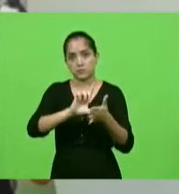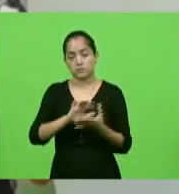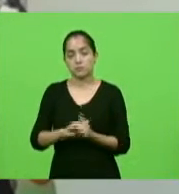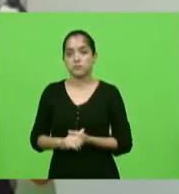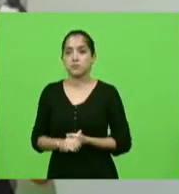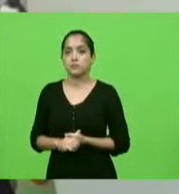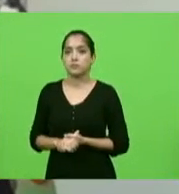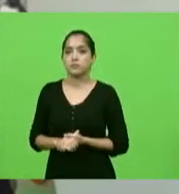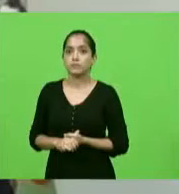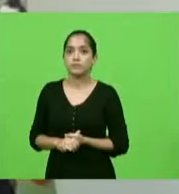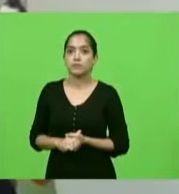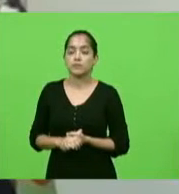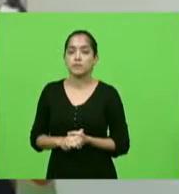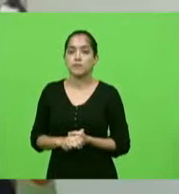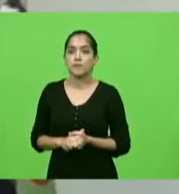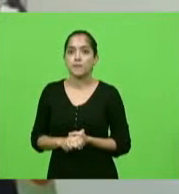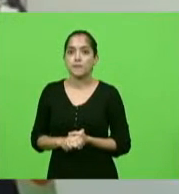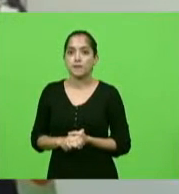antecipado.